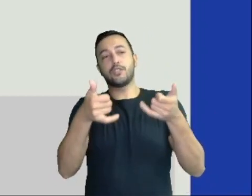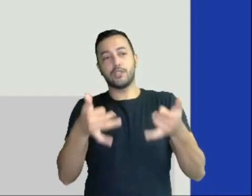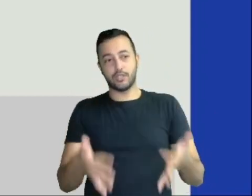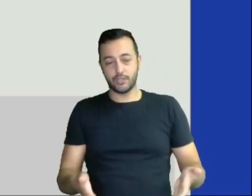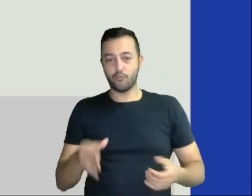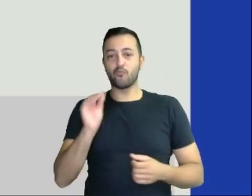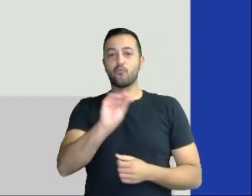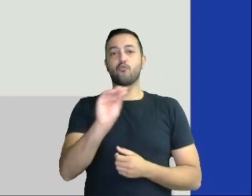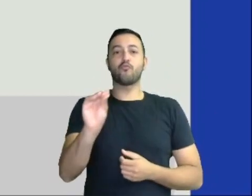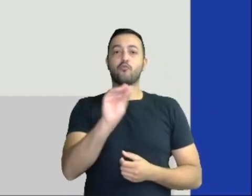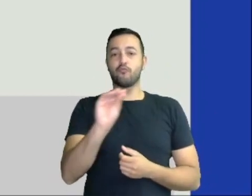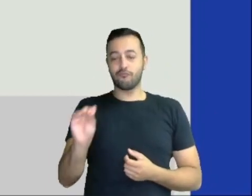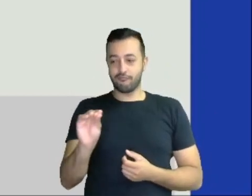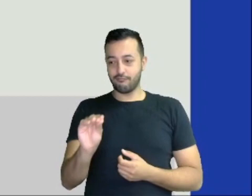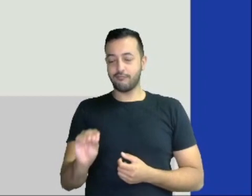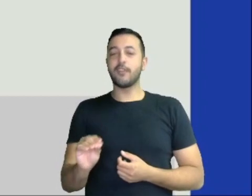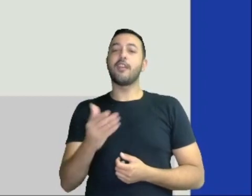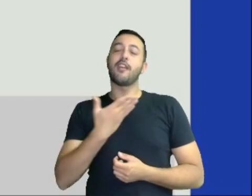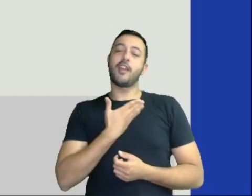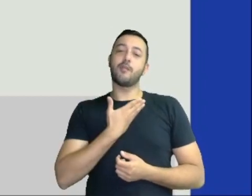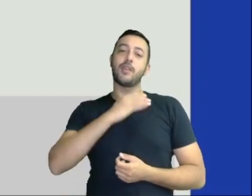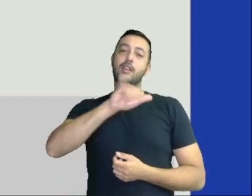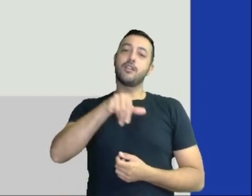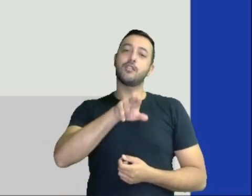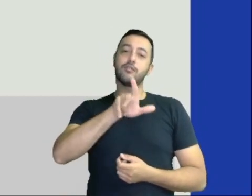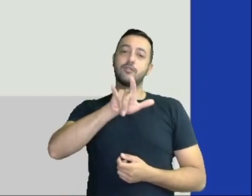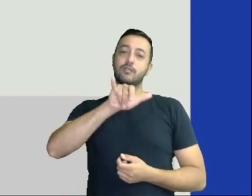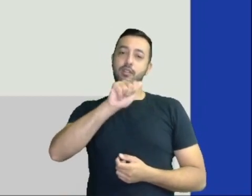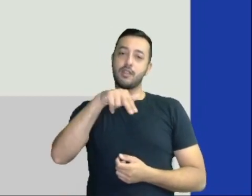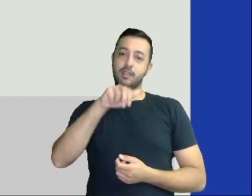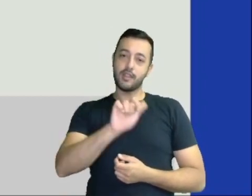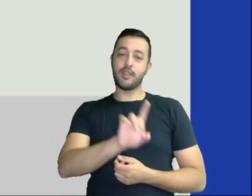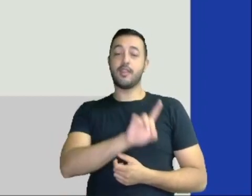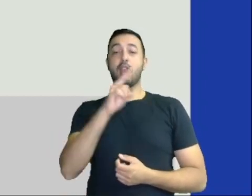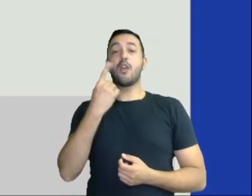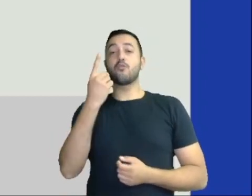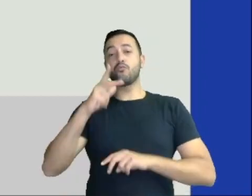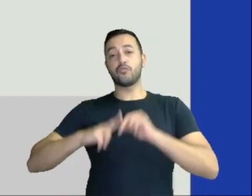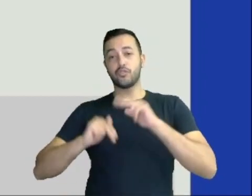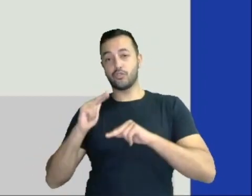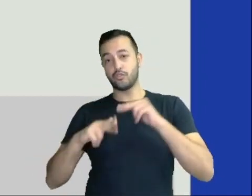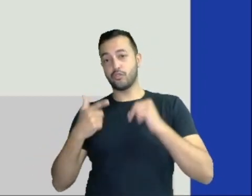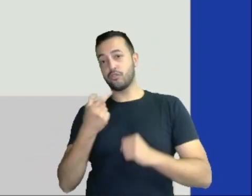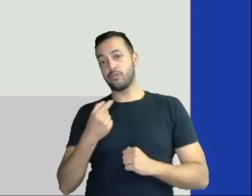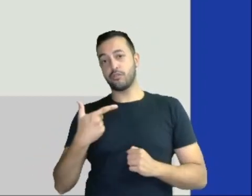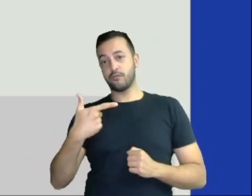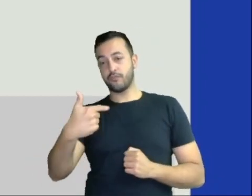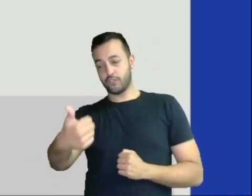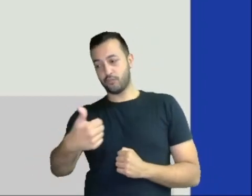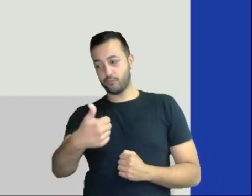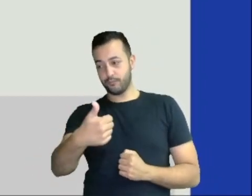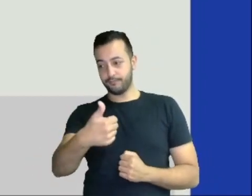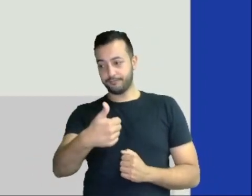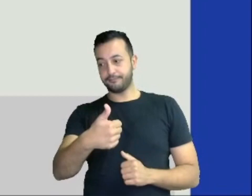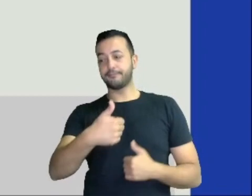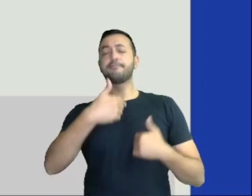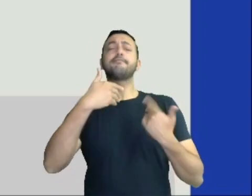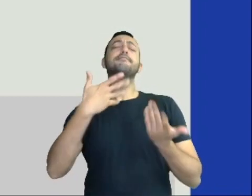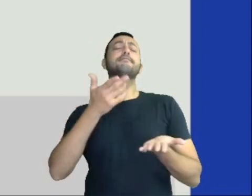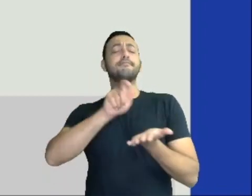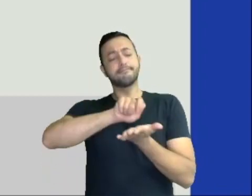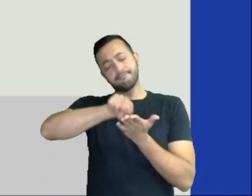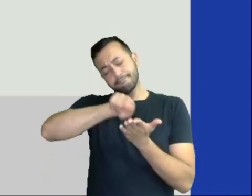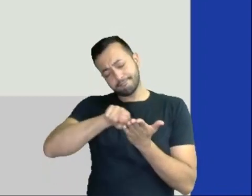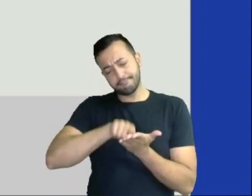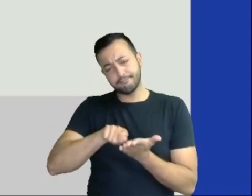um beijinho da amiga Juliana dia um dos seis de 2021 quem